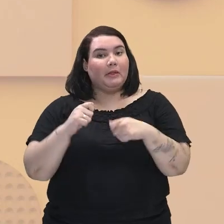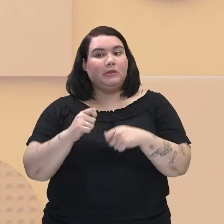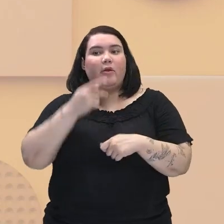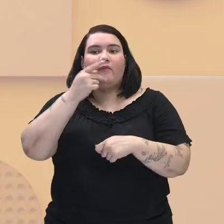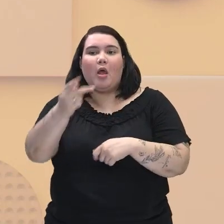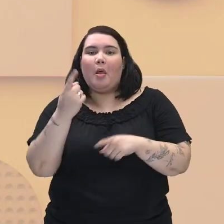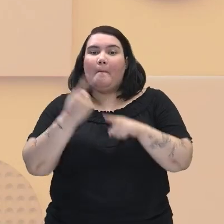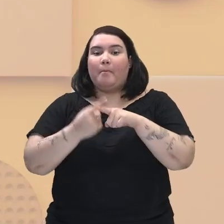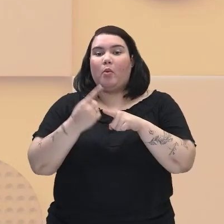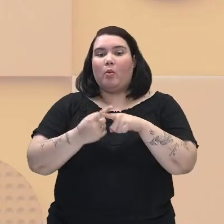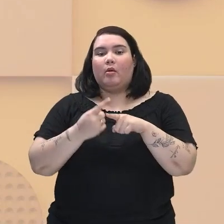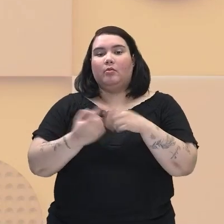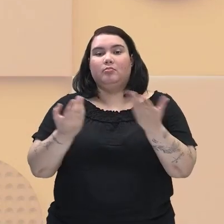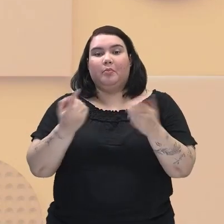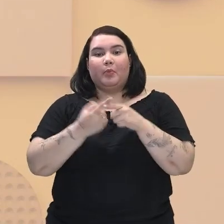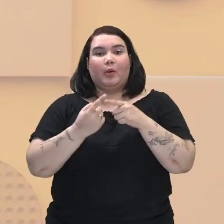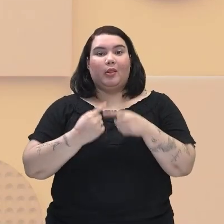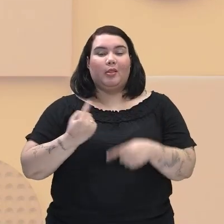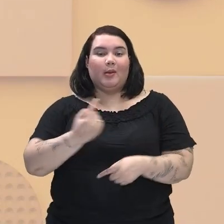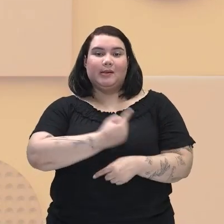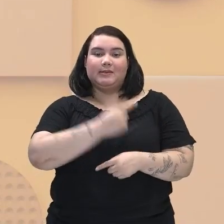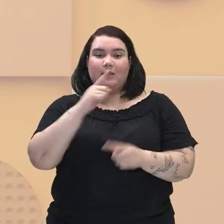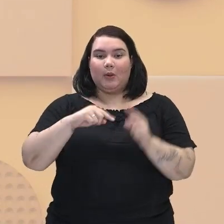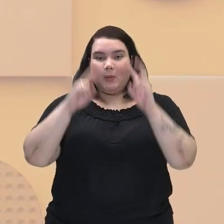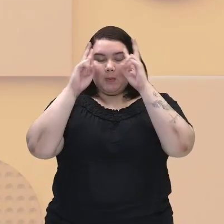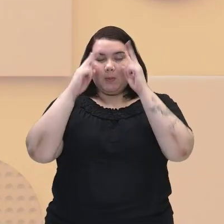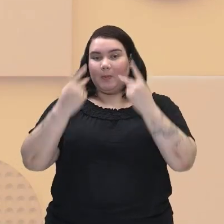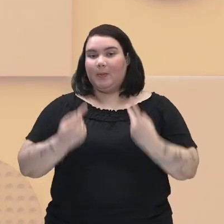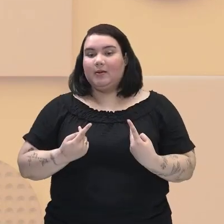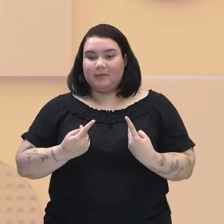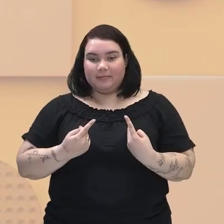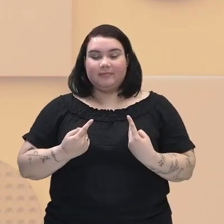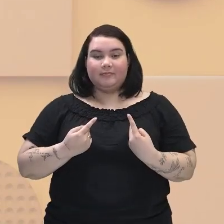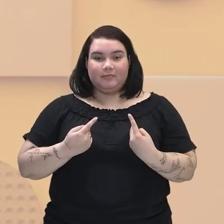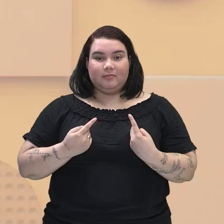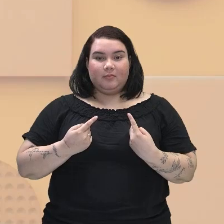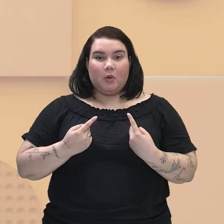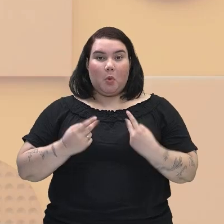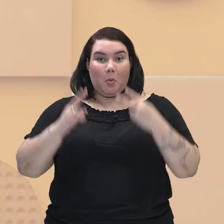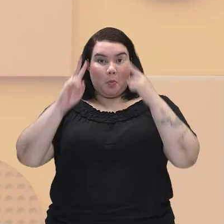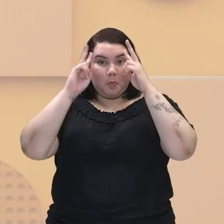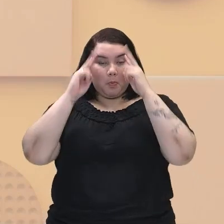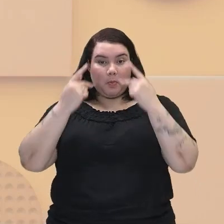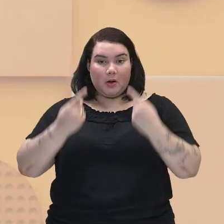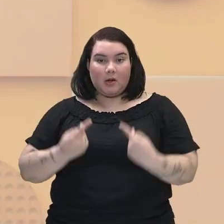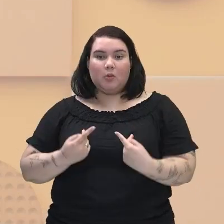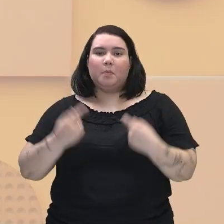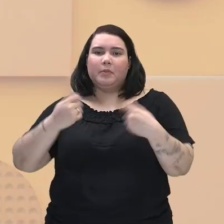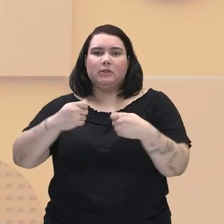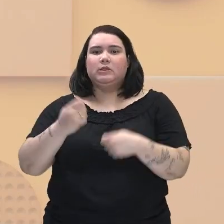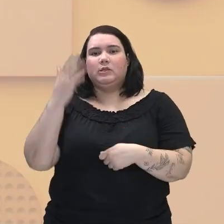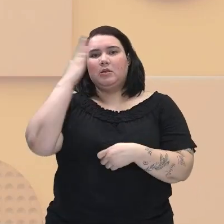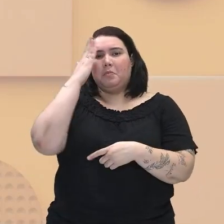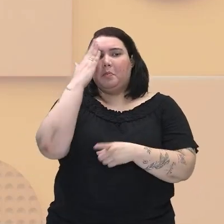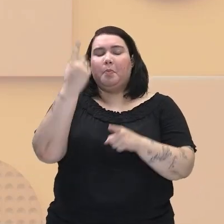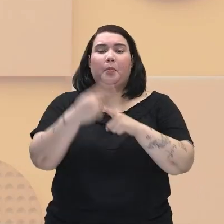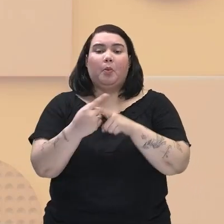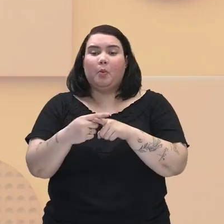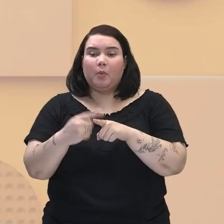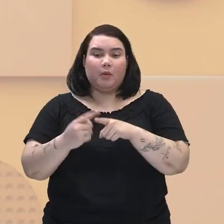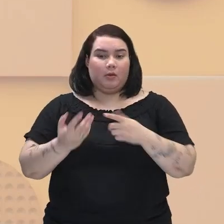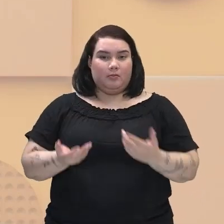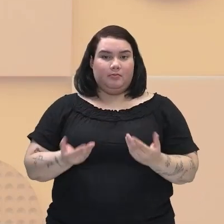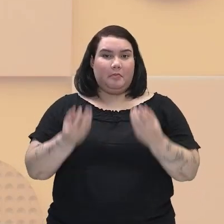contas, nós somos seres humanos. E seres humanos buscam o porquê das coisas, o